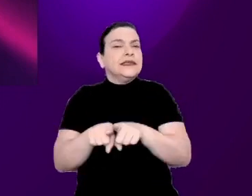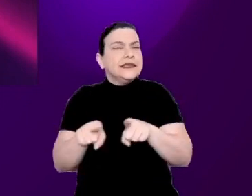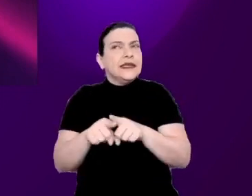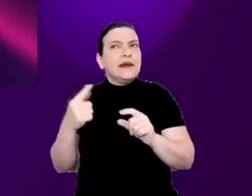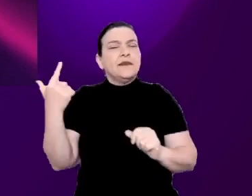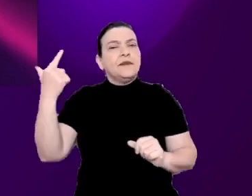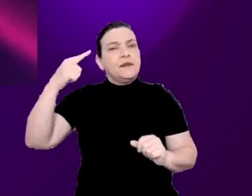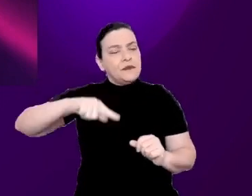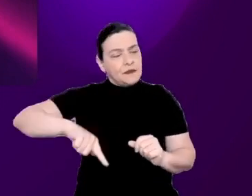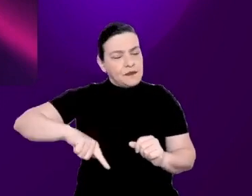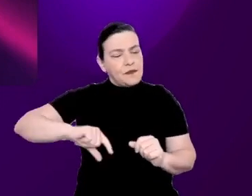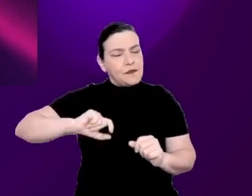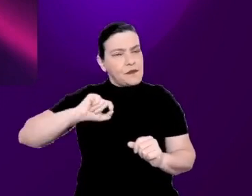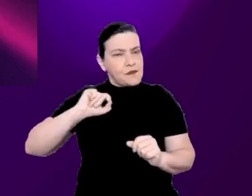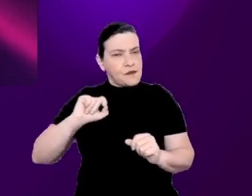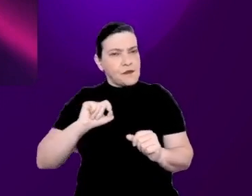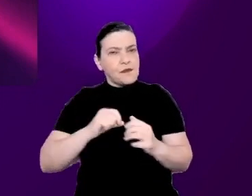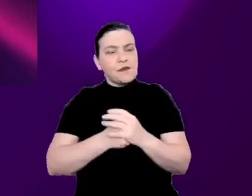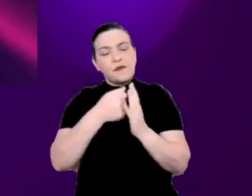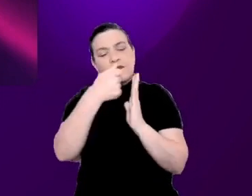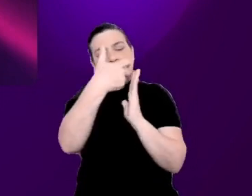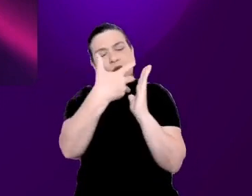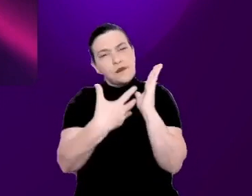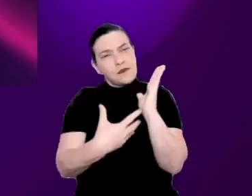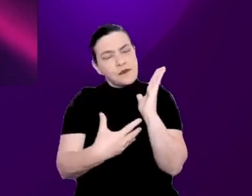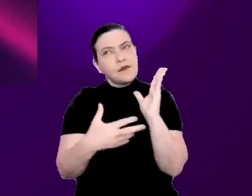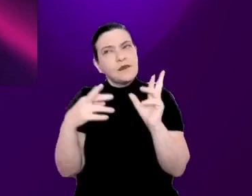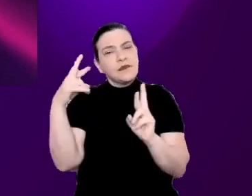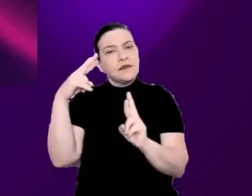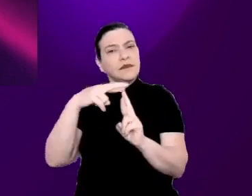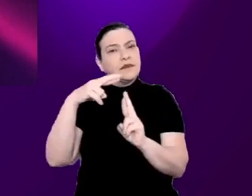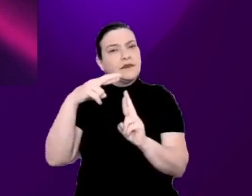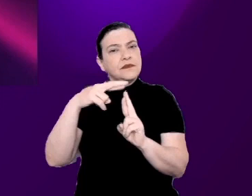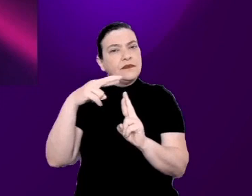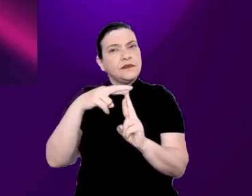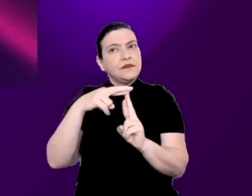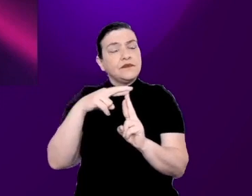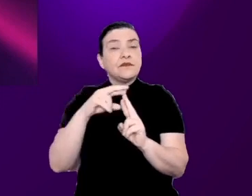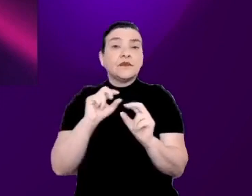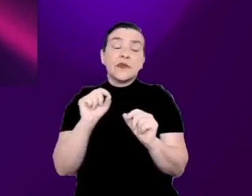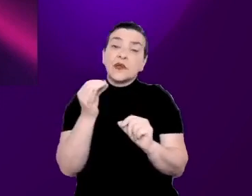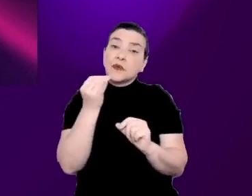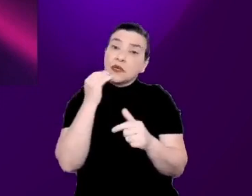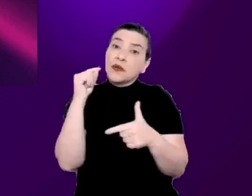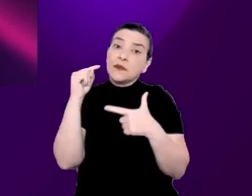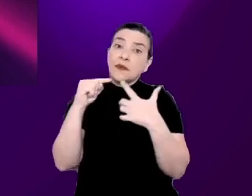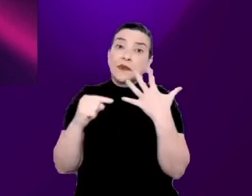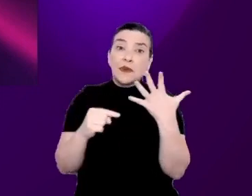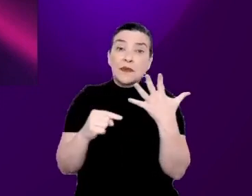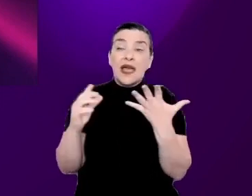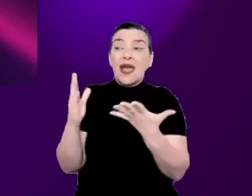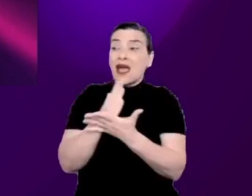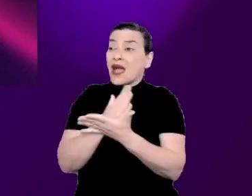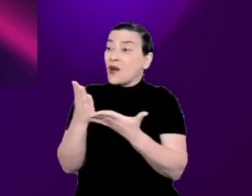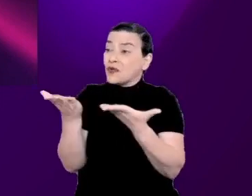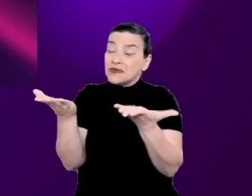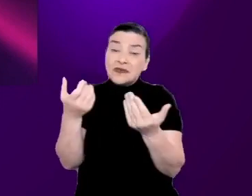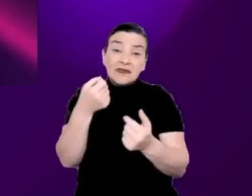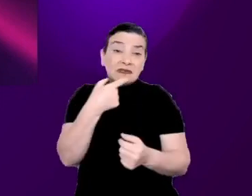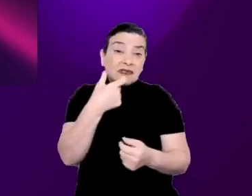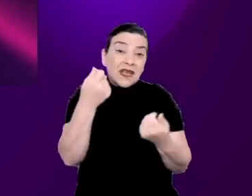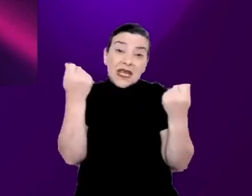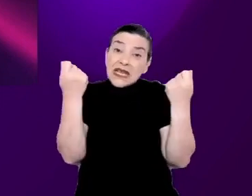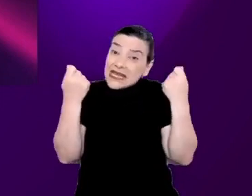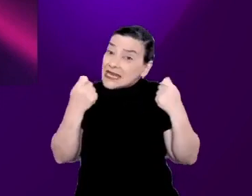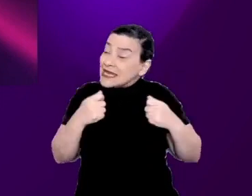também traz uma referência para não utilizar nos pacientes que não precisam, né? Então, os pacientes que